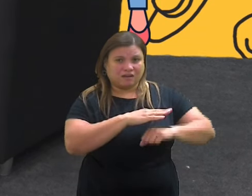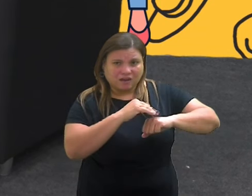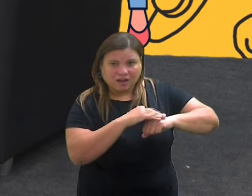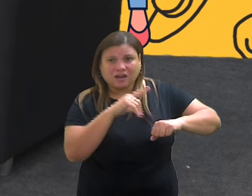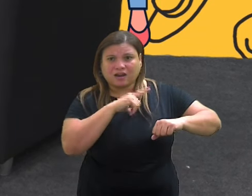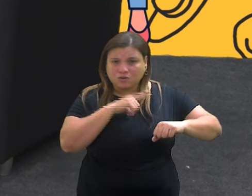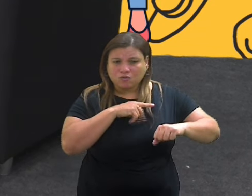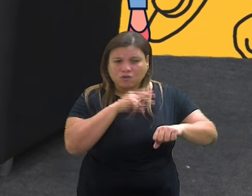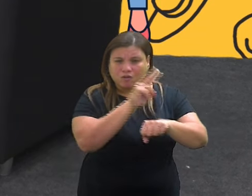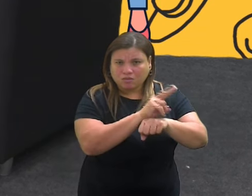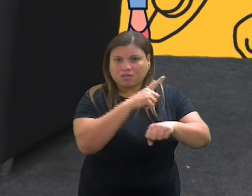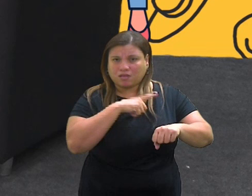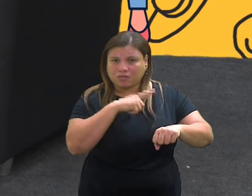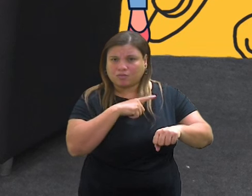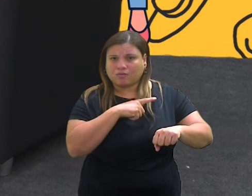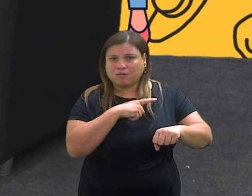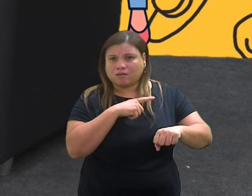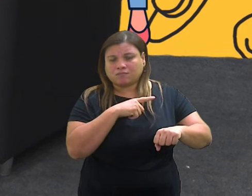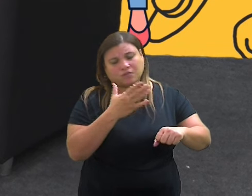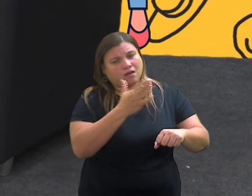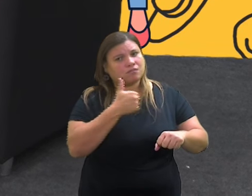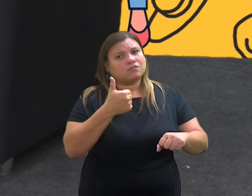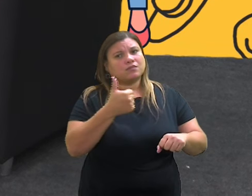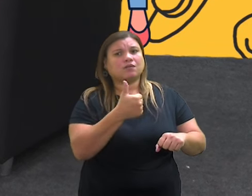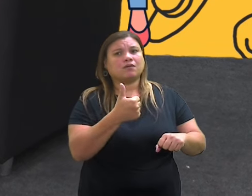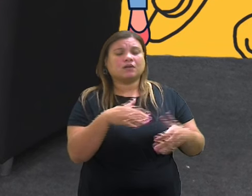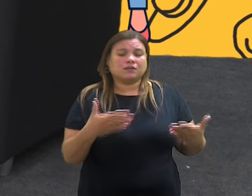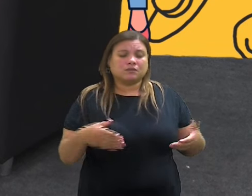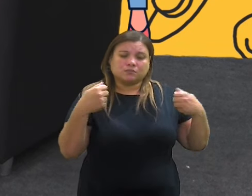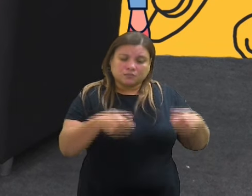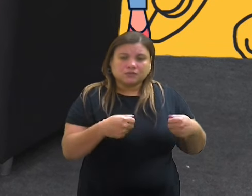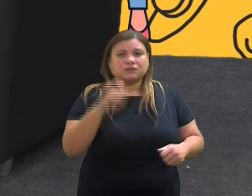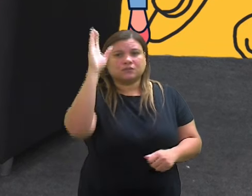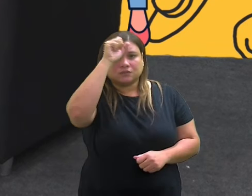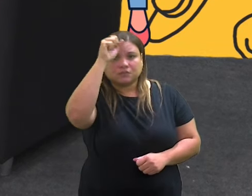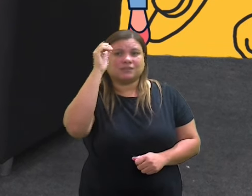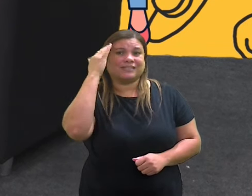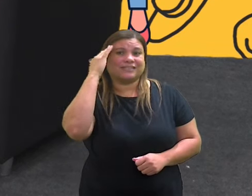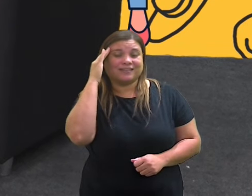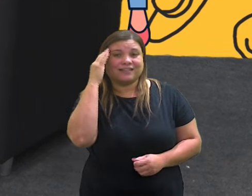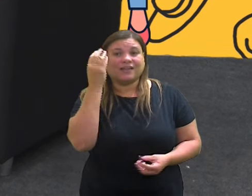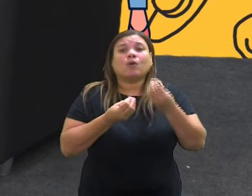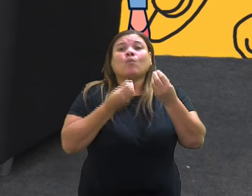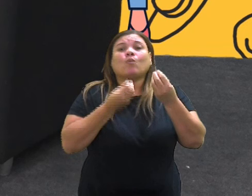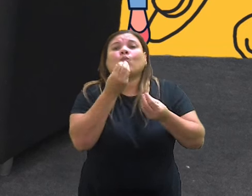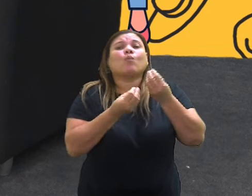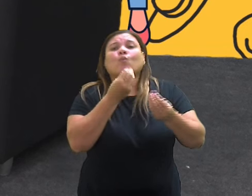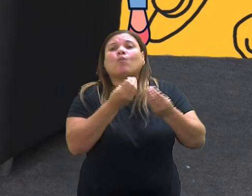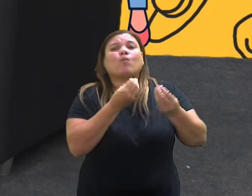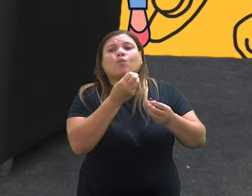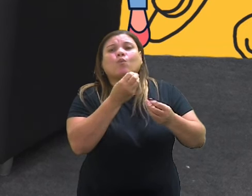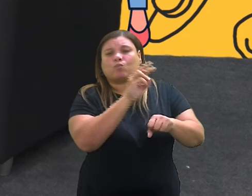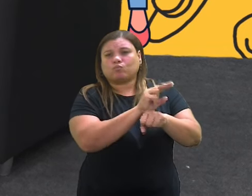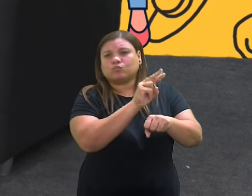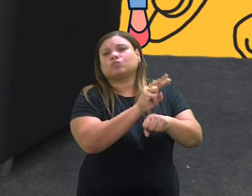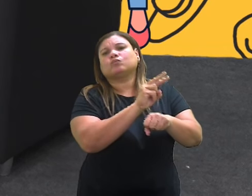as pessoas falam sobre maus tratos, sobre quais são os cuidados necessários, as pessoas vão aprendendo, algumas,